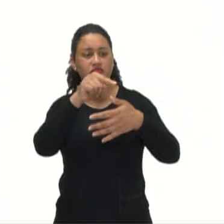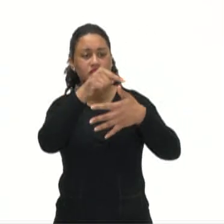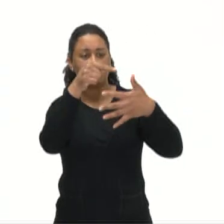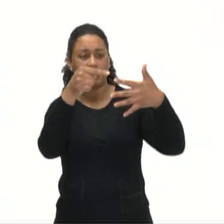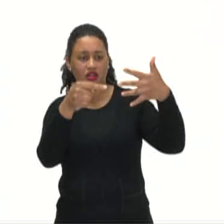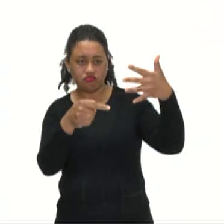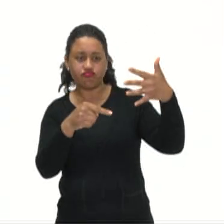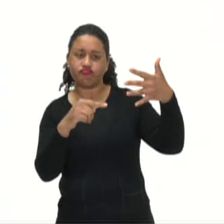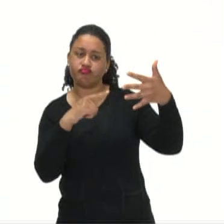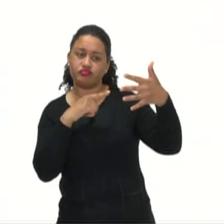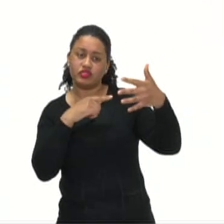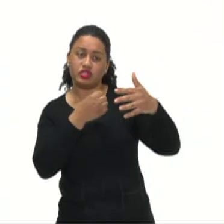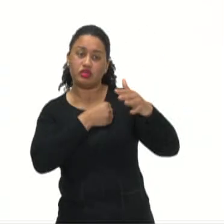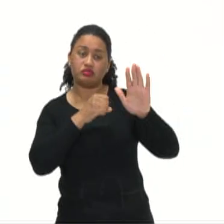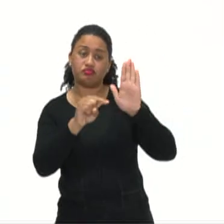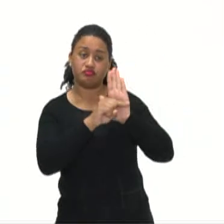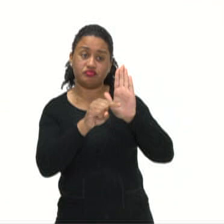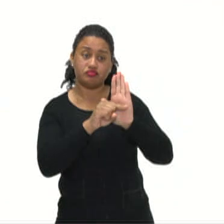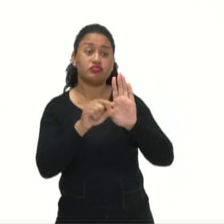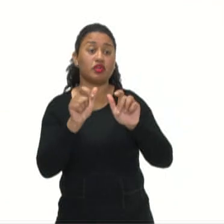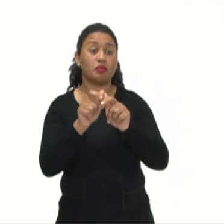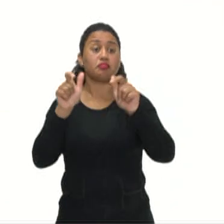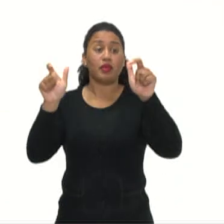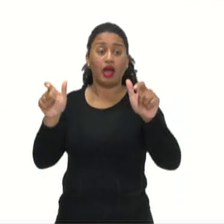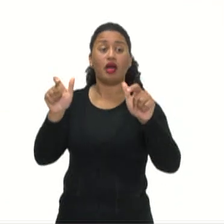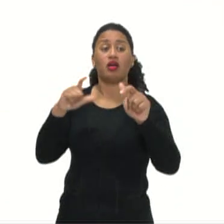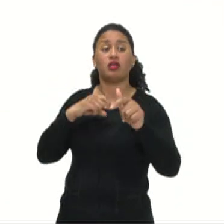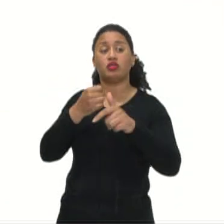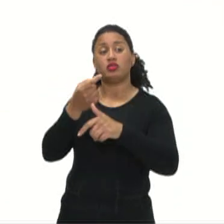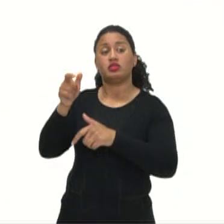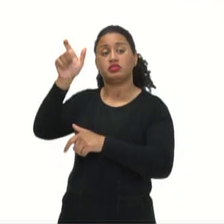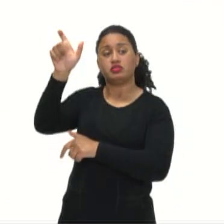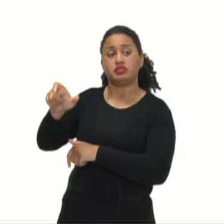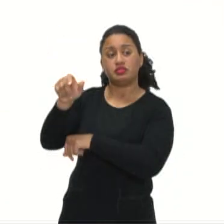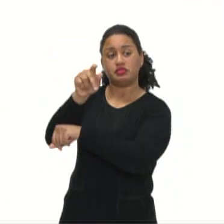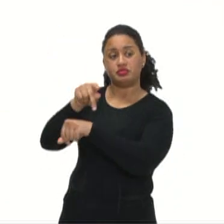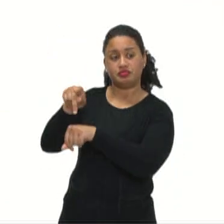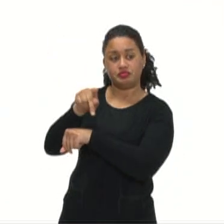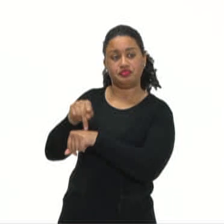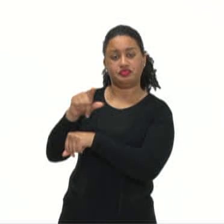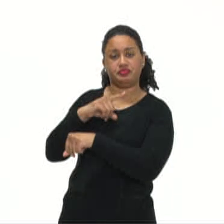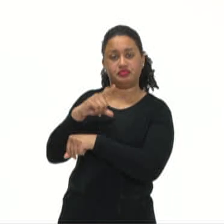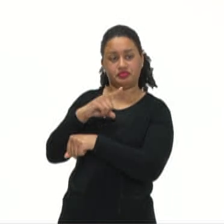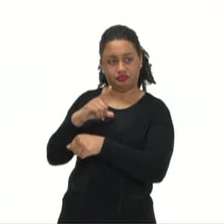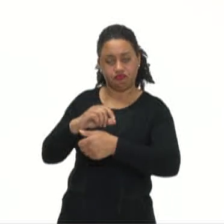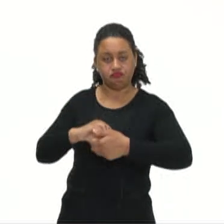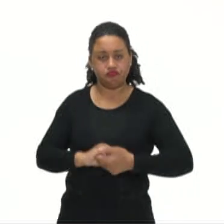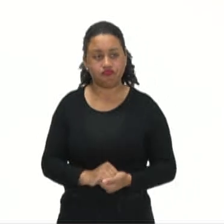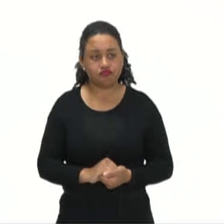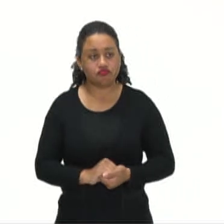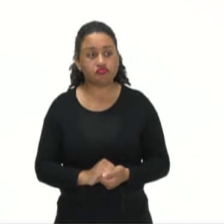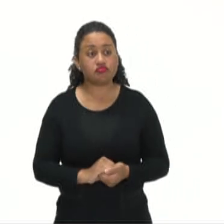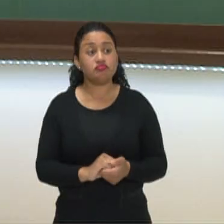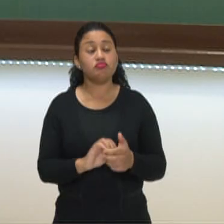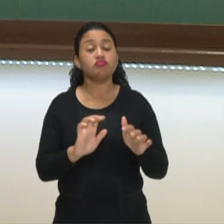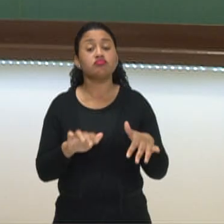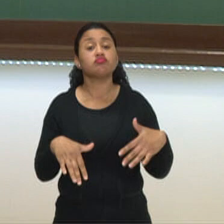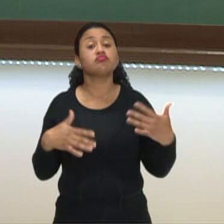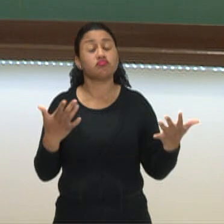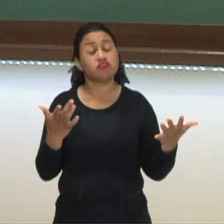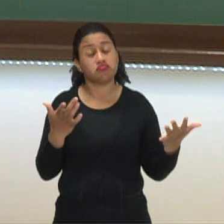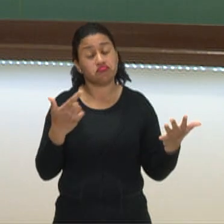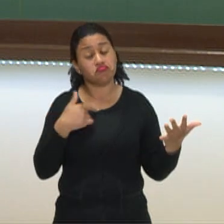Belarus, Rússia, Itália e Alemanha. E as maiores na Albânia, Irlanda, Macedônia, Noruega, França e Países Baixos.